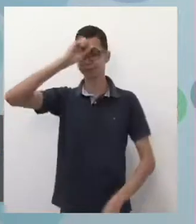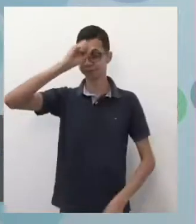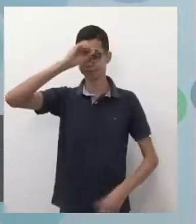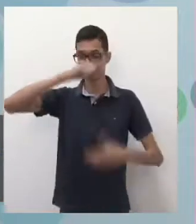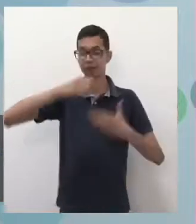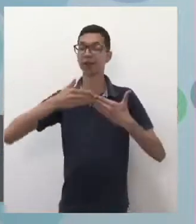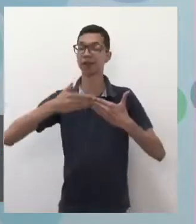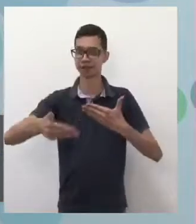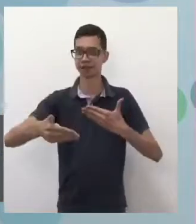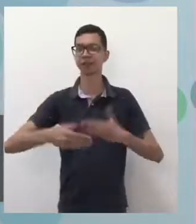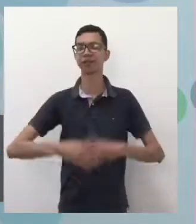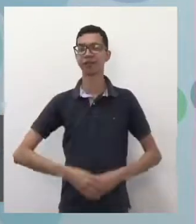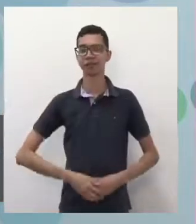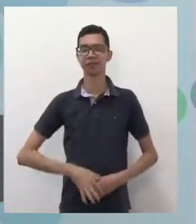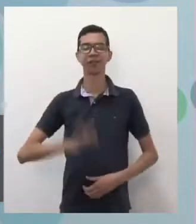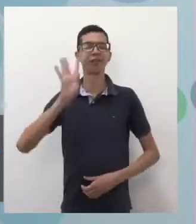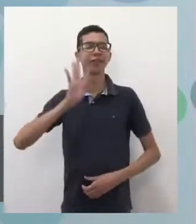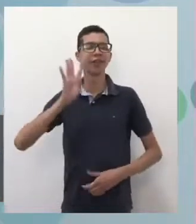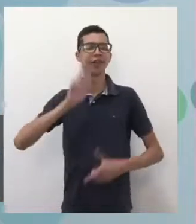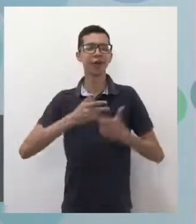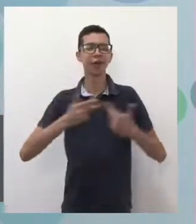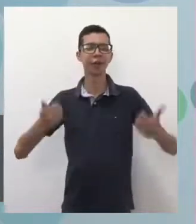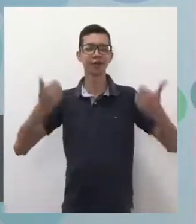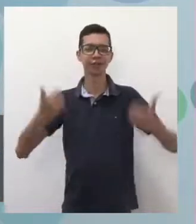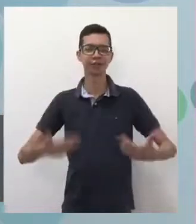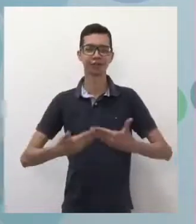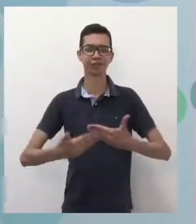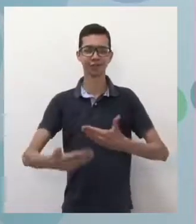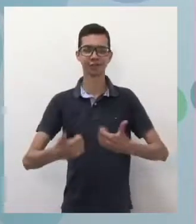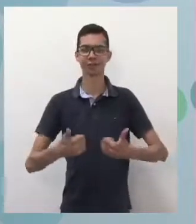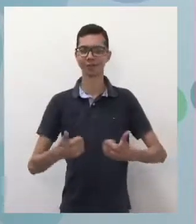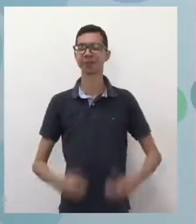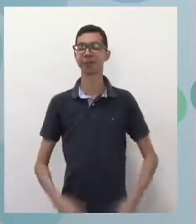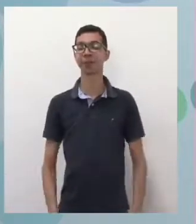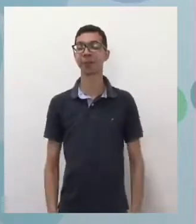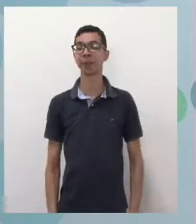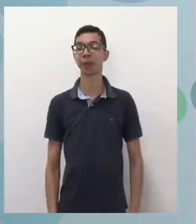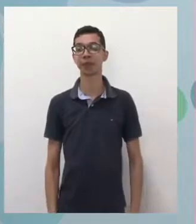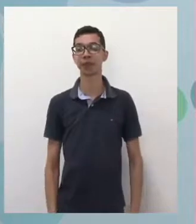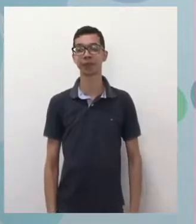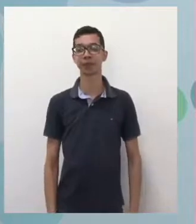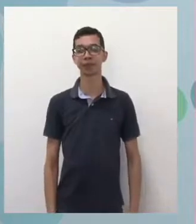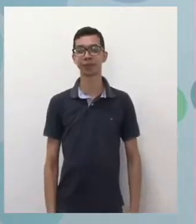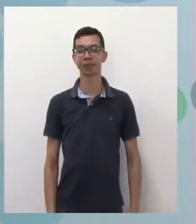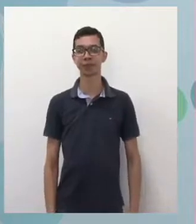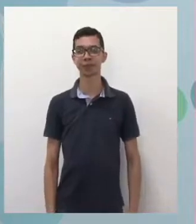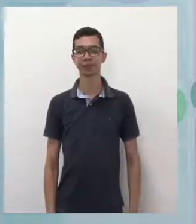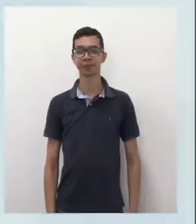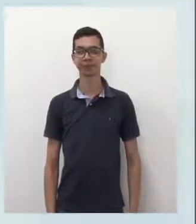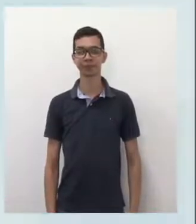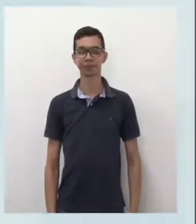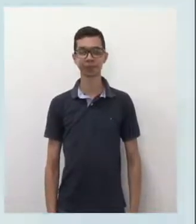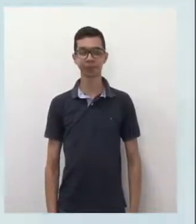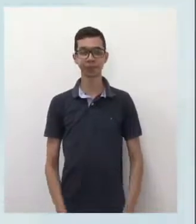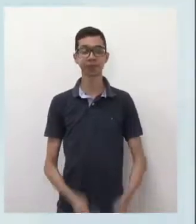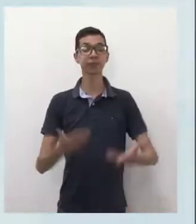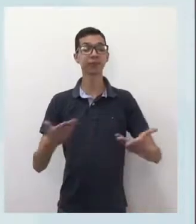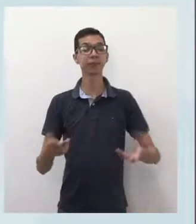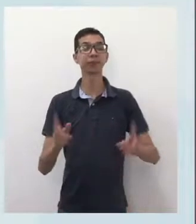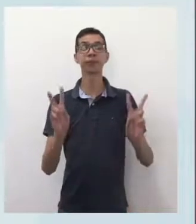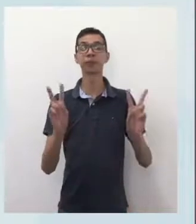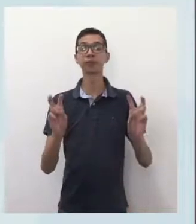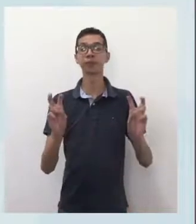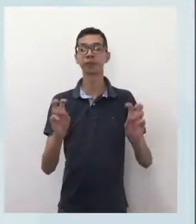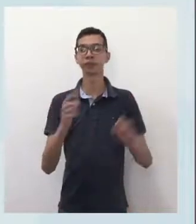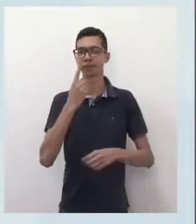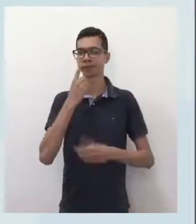A gente tem bastante coisinhas legais aí para te explicar. Bom, a faixa de eficiência